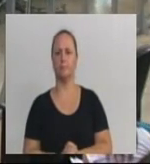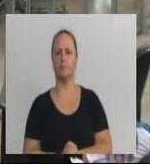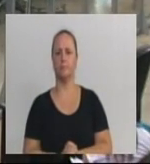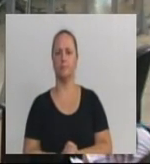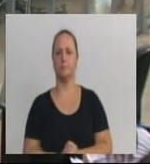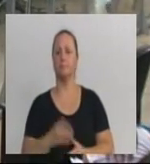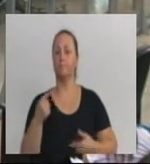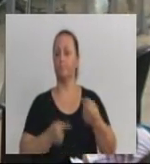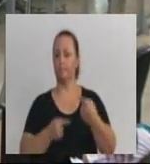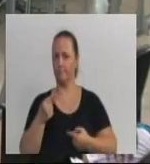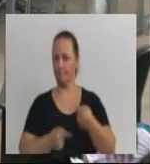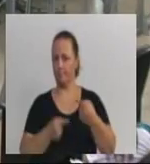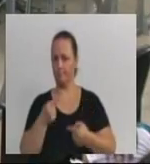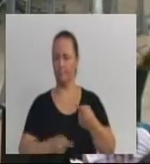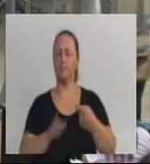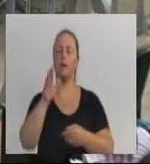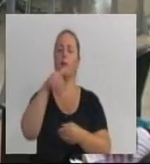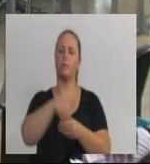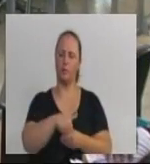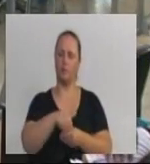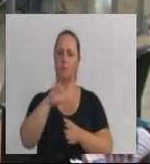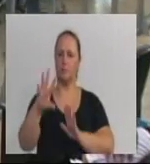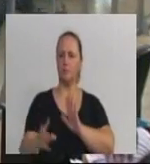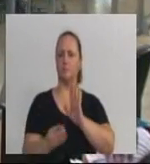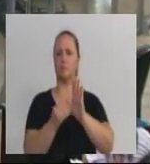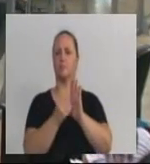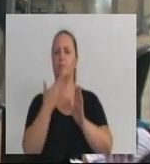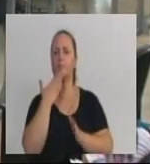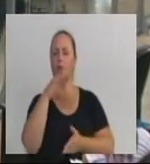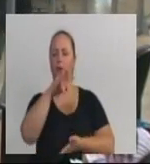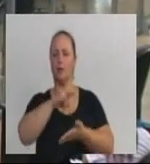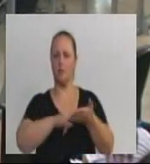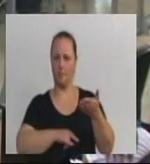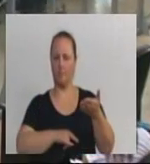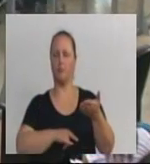Em discussão, em votação englobada, requerimentos